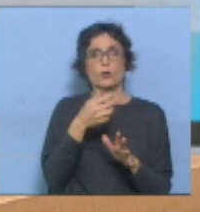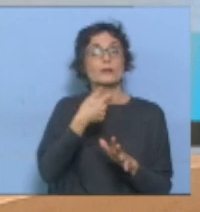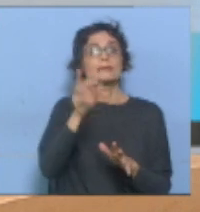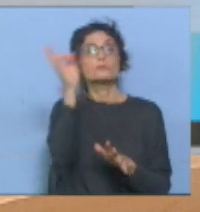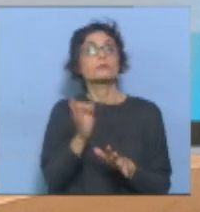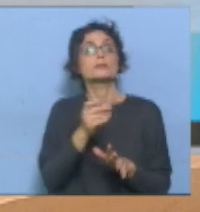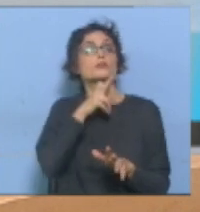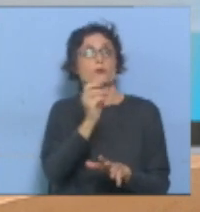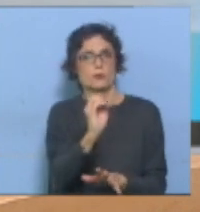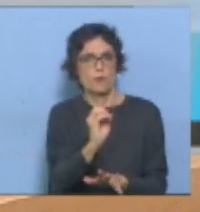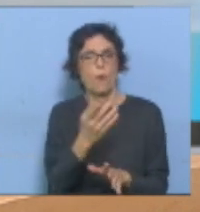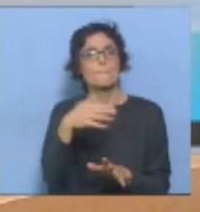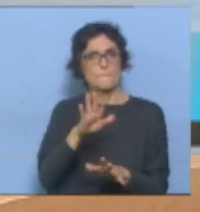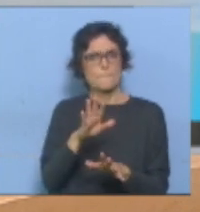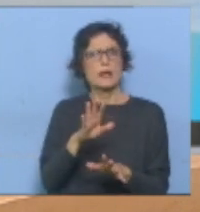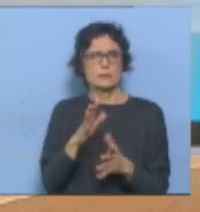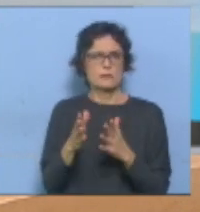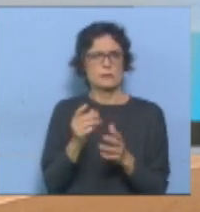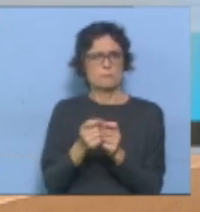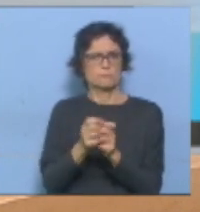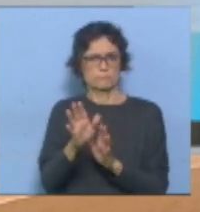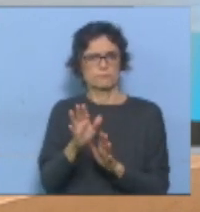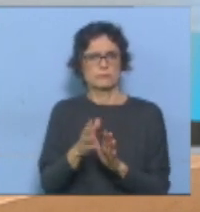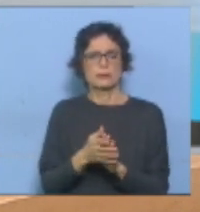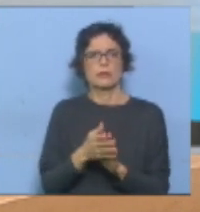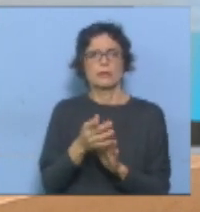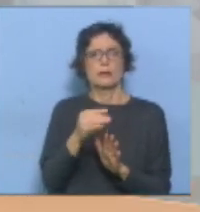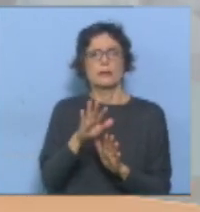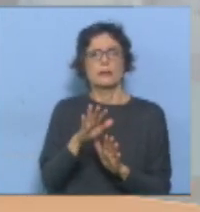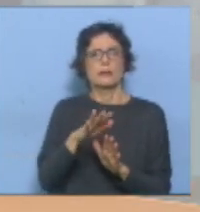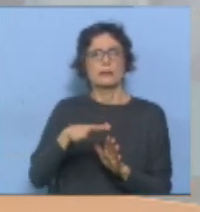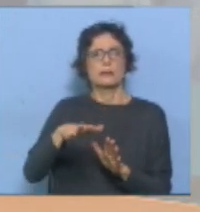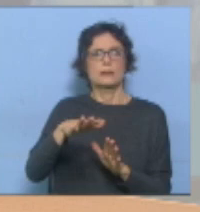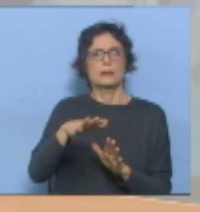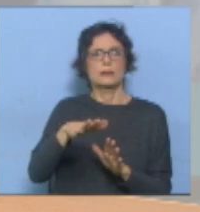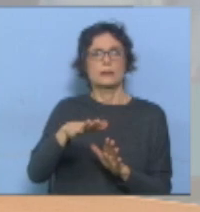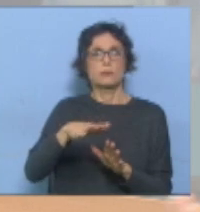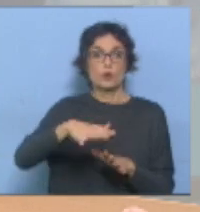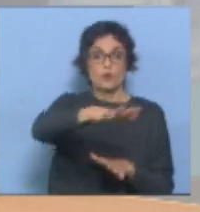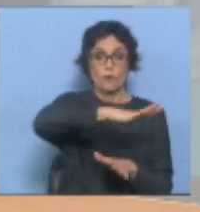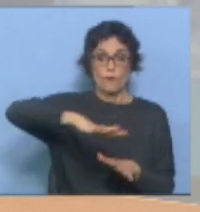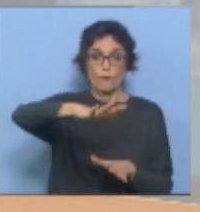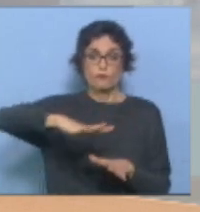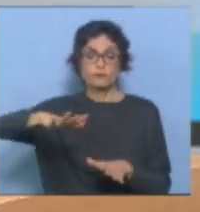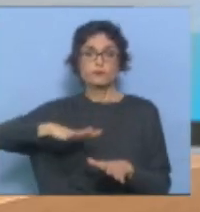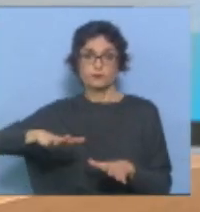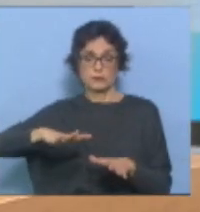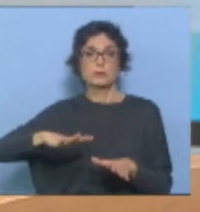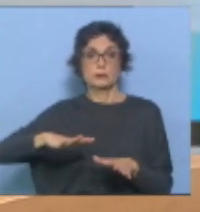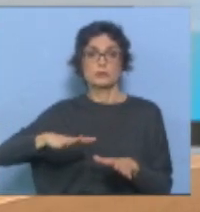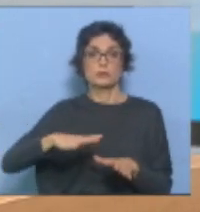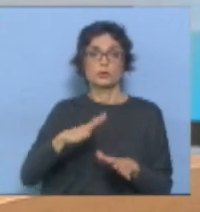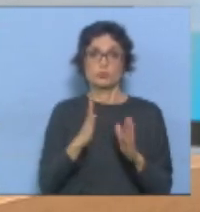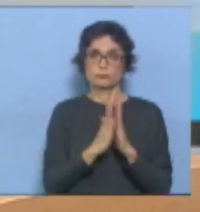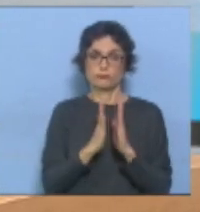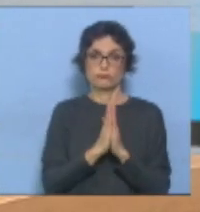tivemos 60%, mas a amostragem é muito boa e variada. Das várias regiões do Patriarcado de Lisboa, sim, não é? Todas as vigararias responderam, portanto